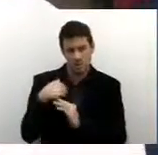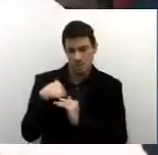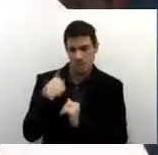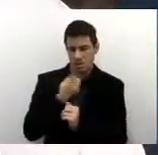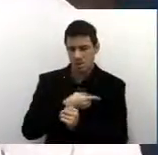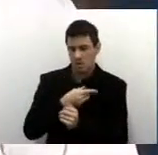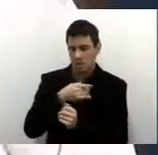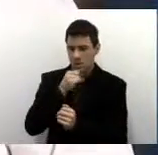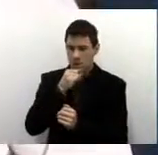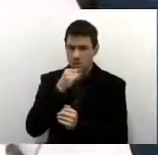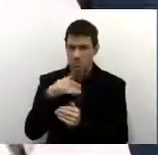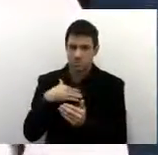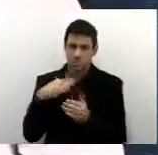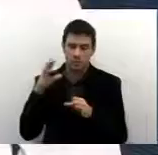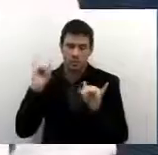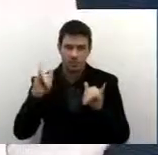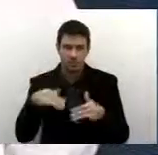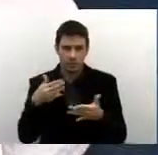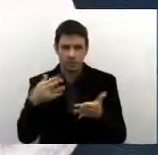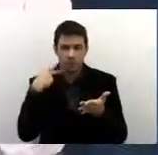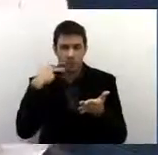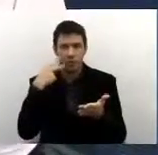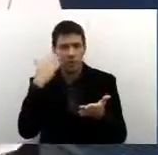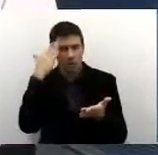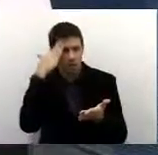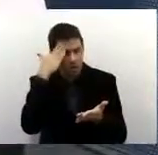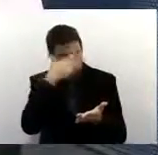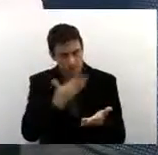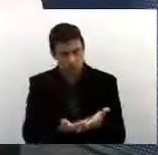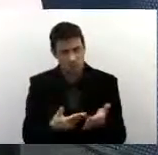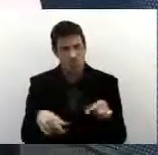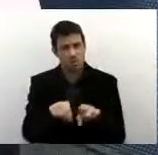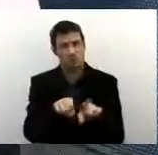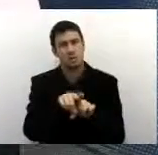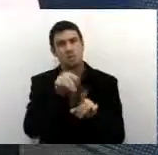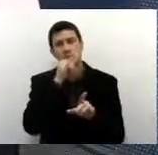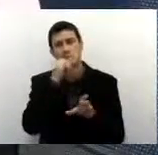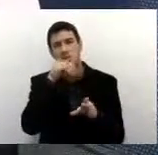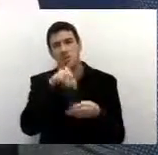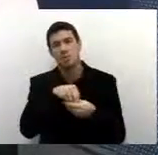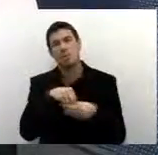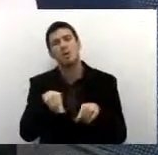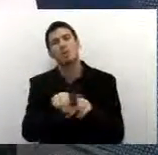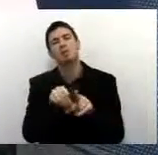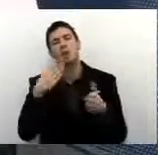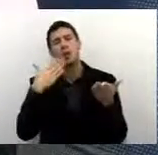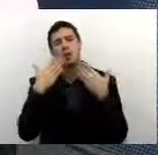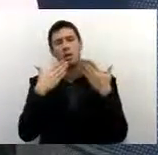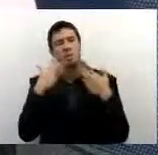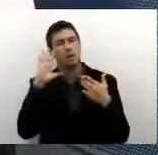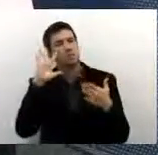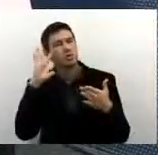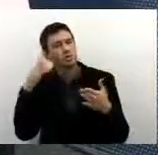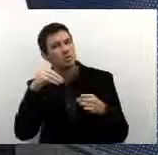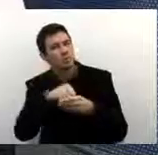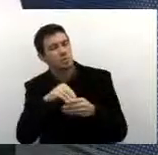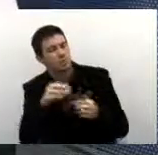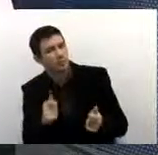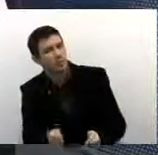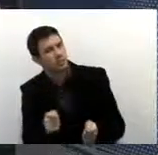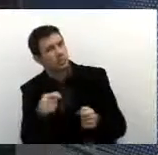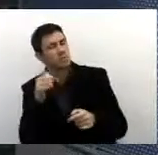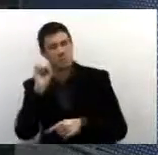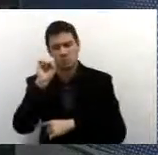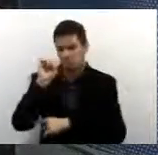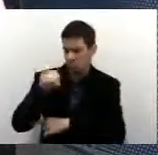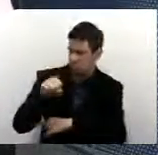Gonçalves. Para a gente encerrar, vereador, o senhor acredita, então, a expectativa para as próximas audiências que os debates podem ocorrer em alto nível? Sim, sim, os debates podem